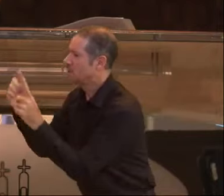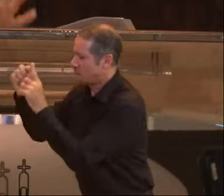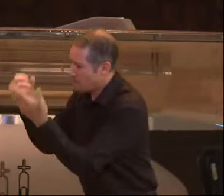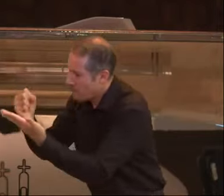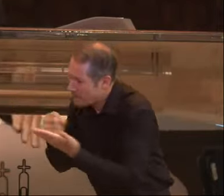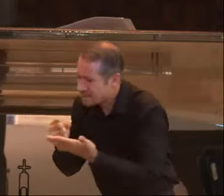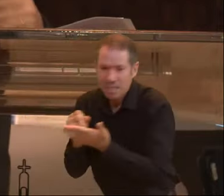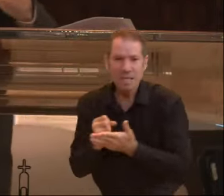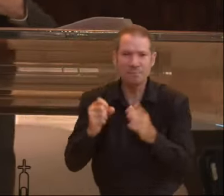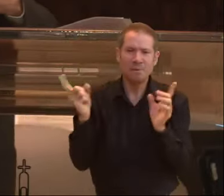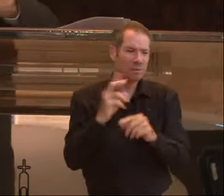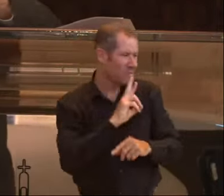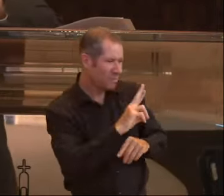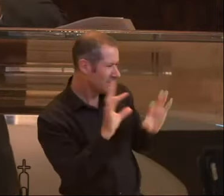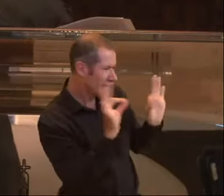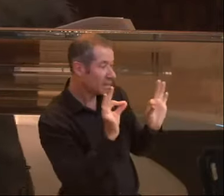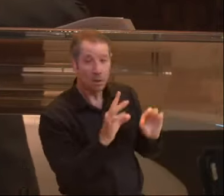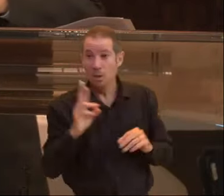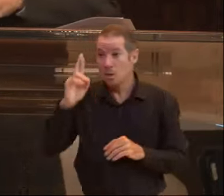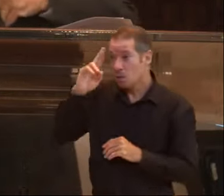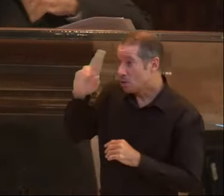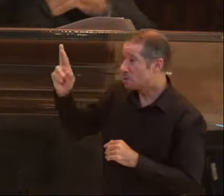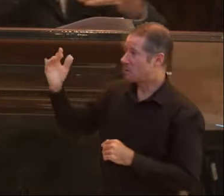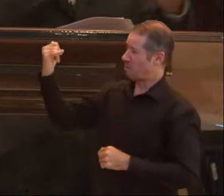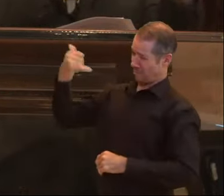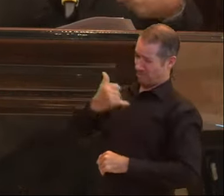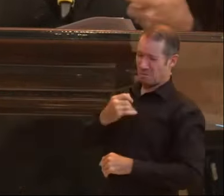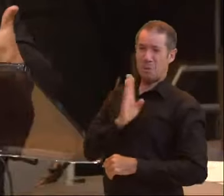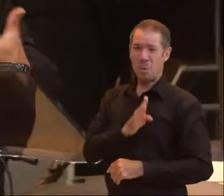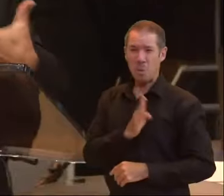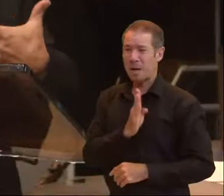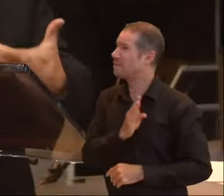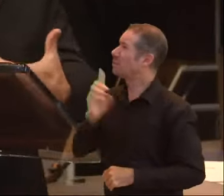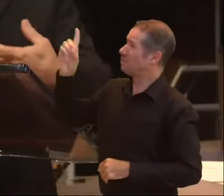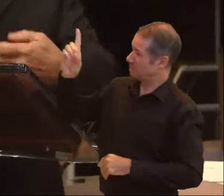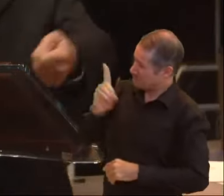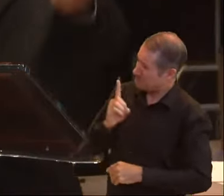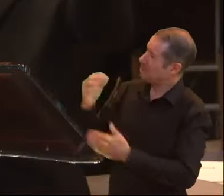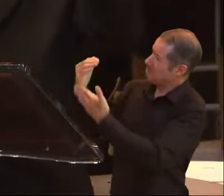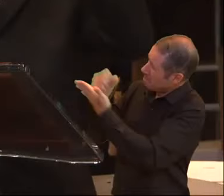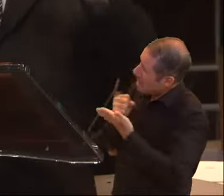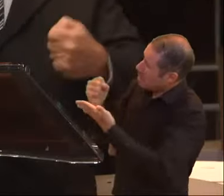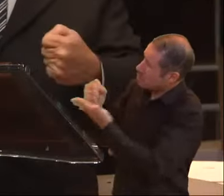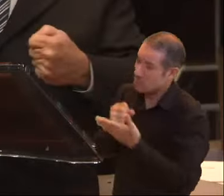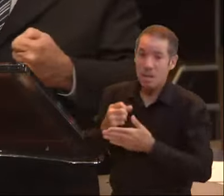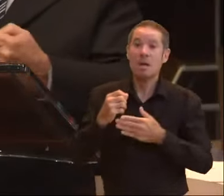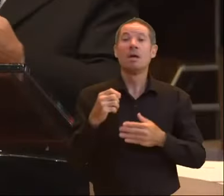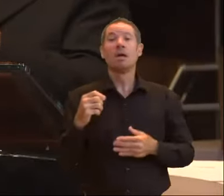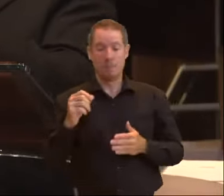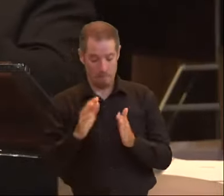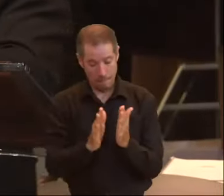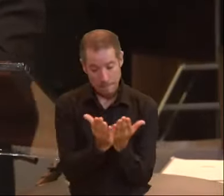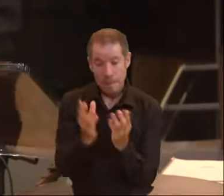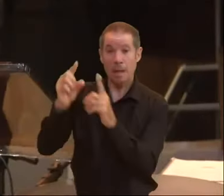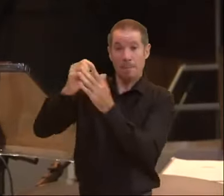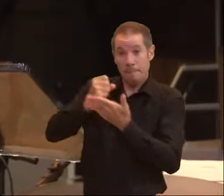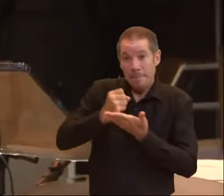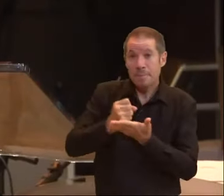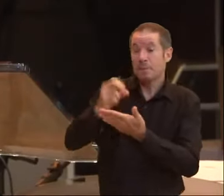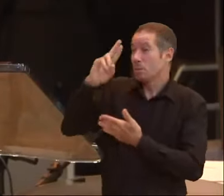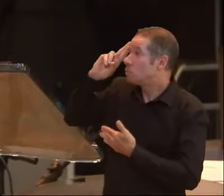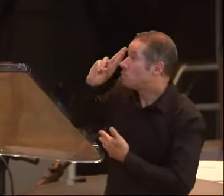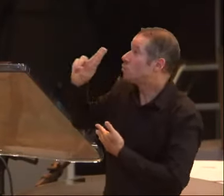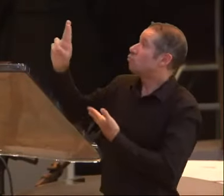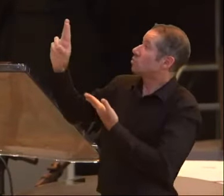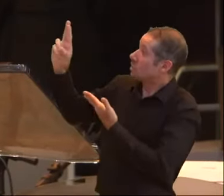falei: nada não. Falei: Senhor, fala meu coração. Senhor, me abraça aqui. E peguei aquela Bíblia, falei: